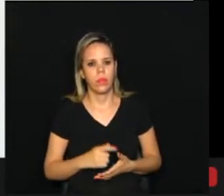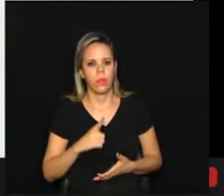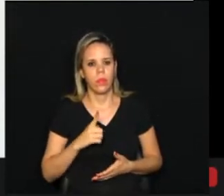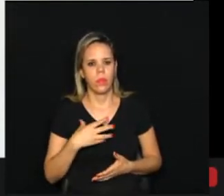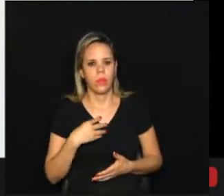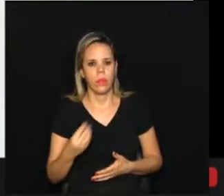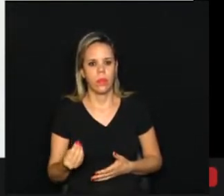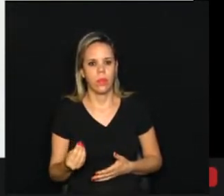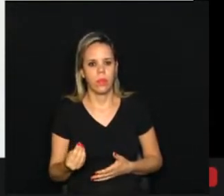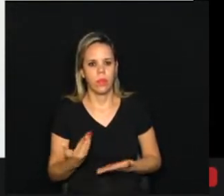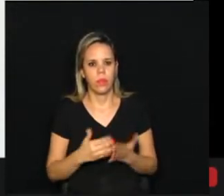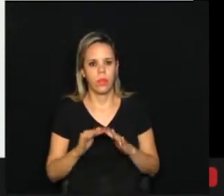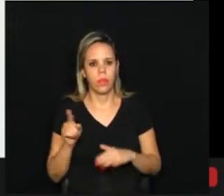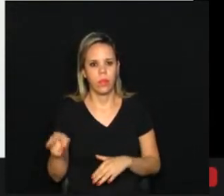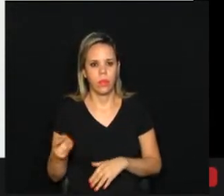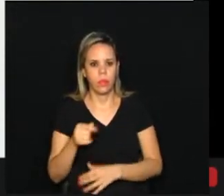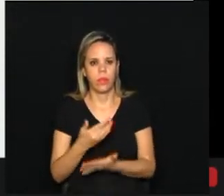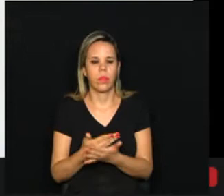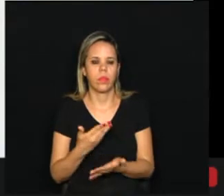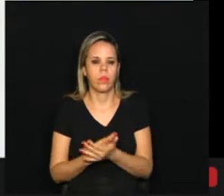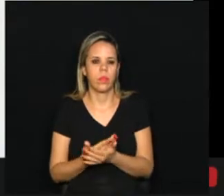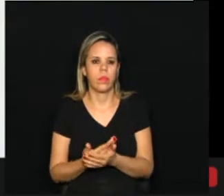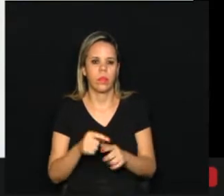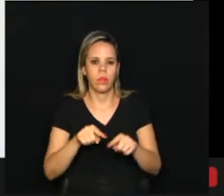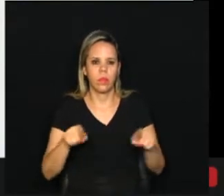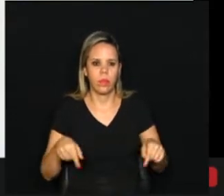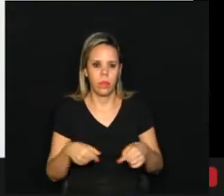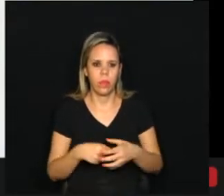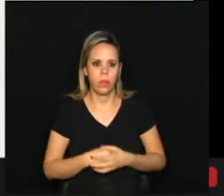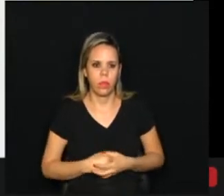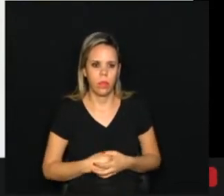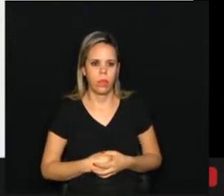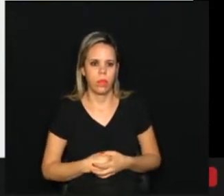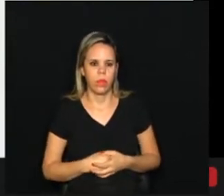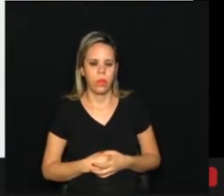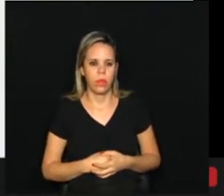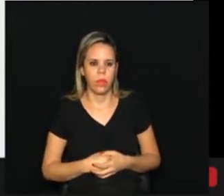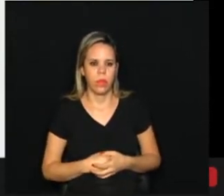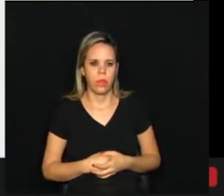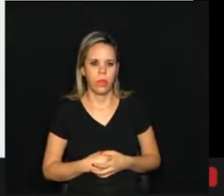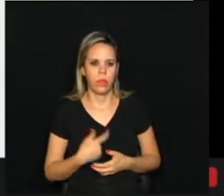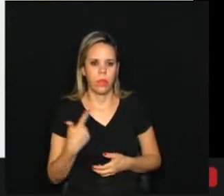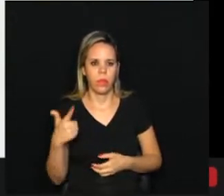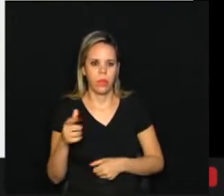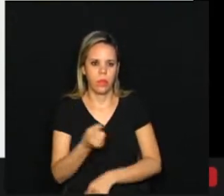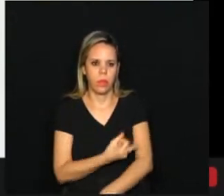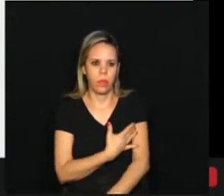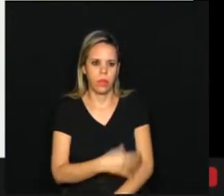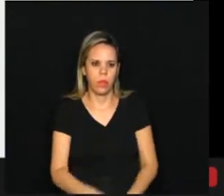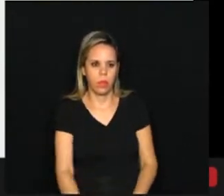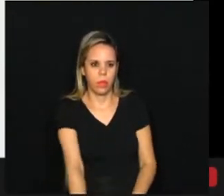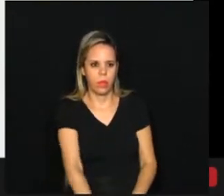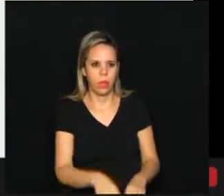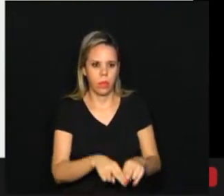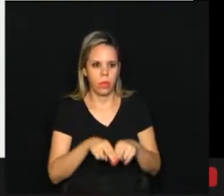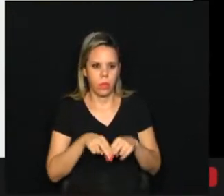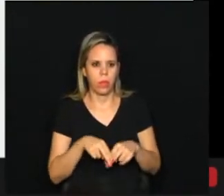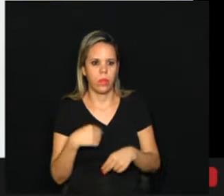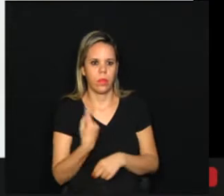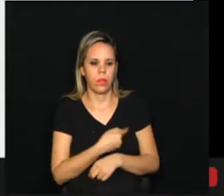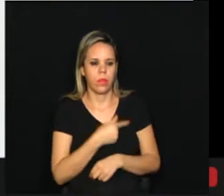filho nessa escola, estudando numa outra classe, numa outra série. E foi por isso, inclusive, que